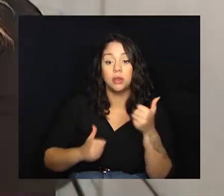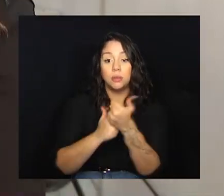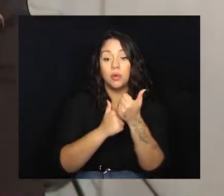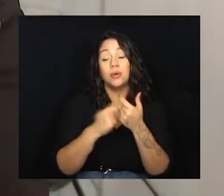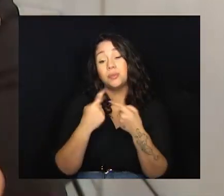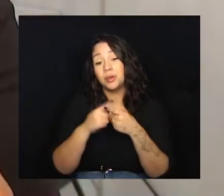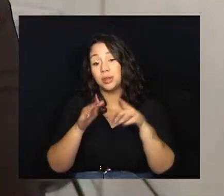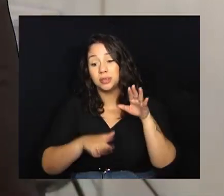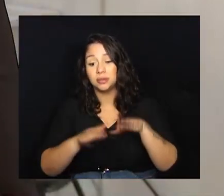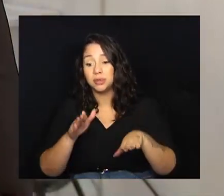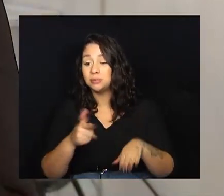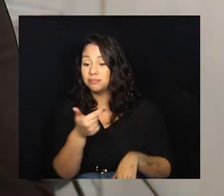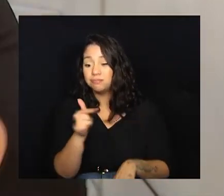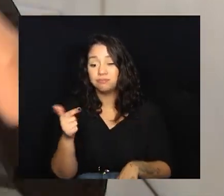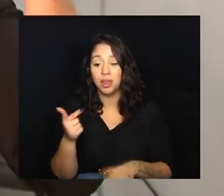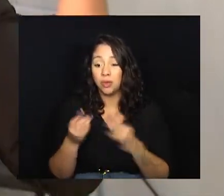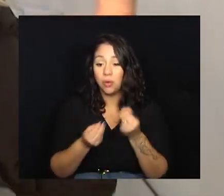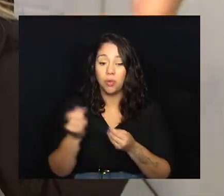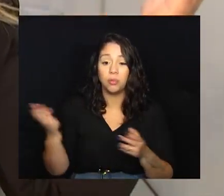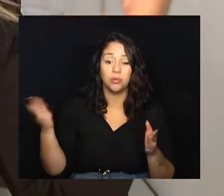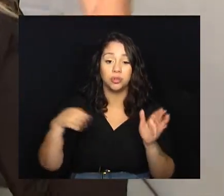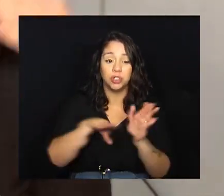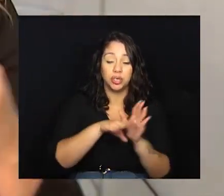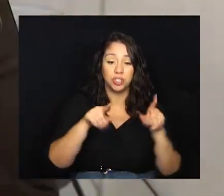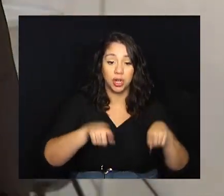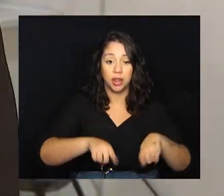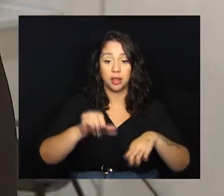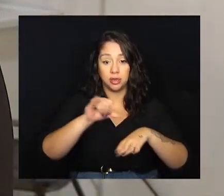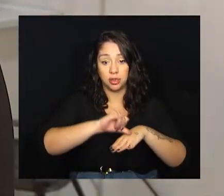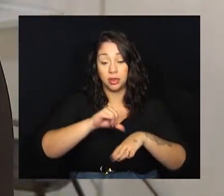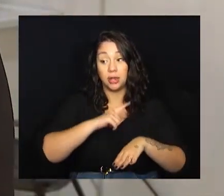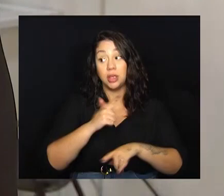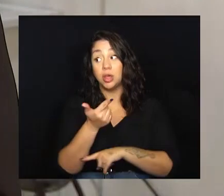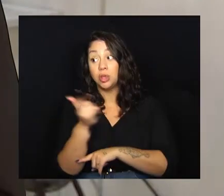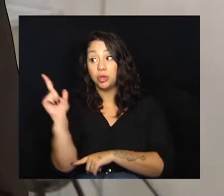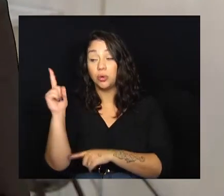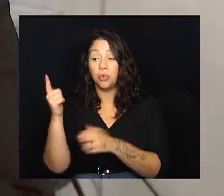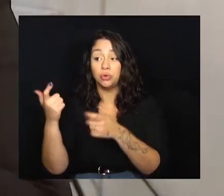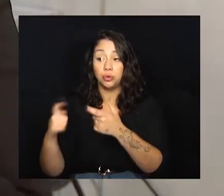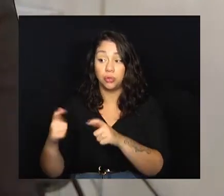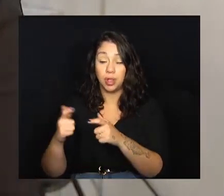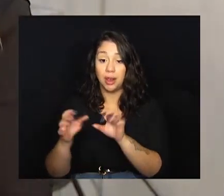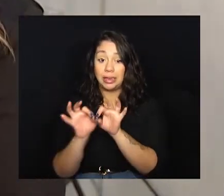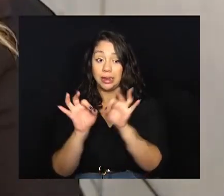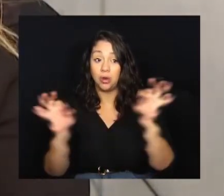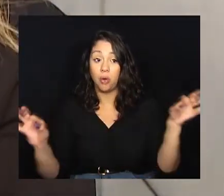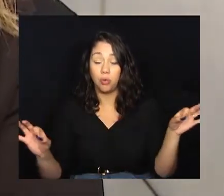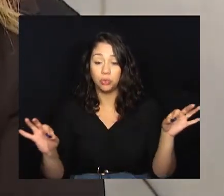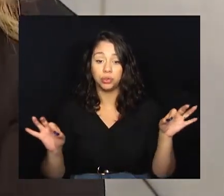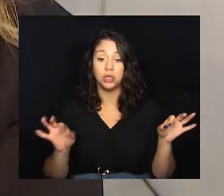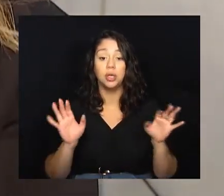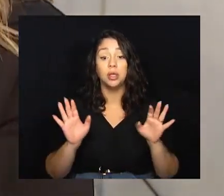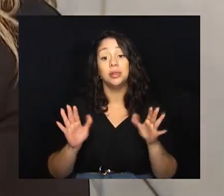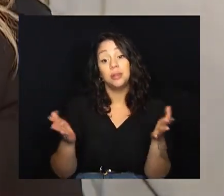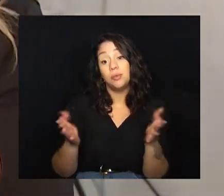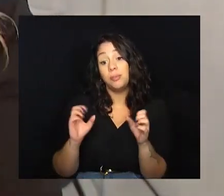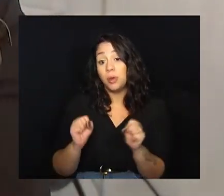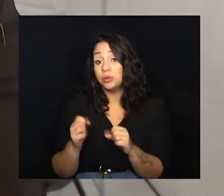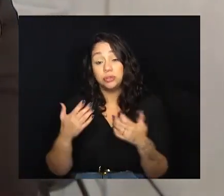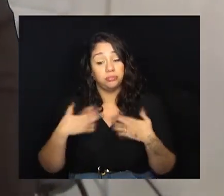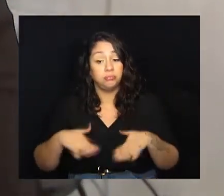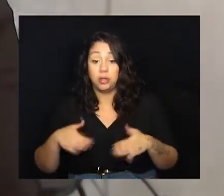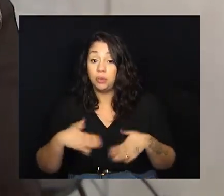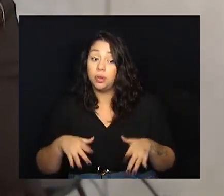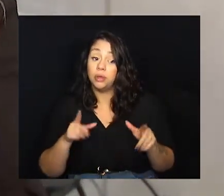se a pessoa não tem nem a condição de vir até o posse às vezes tá em outra região mais distante e aí ela pode tranquilamente